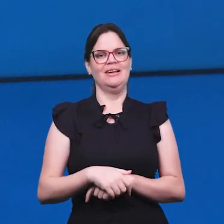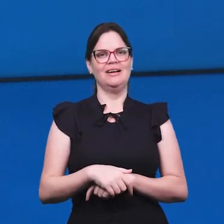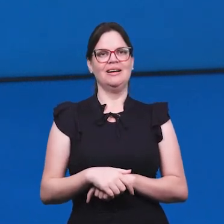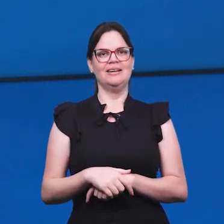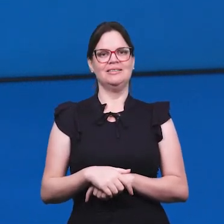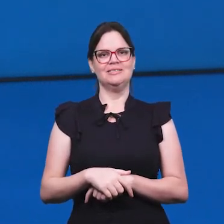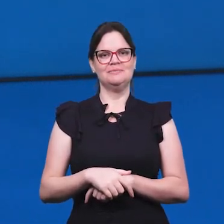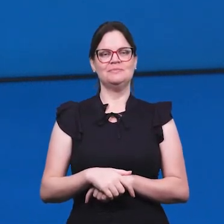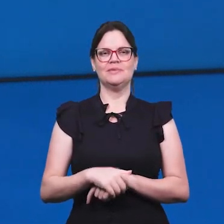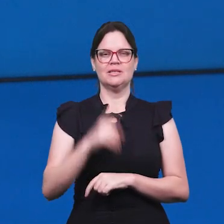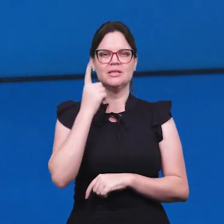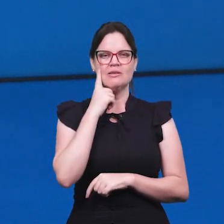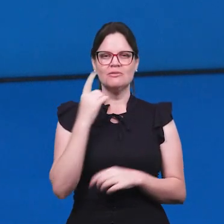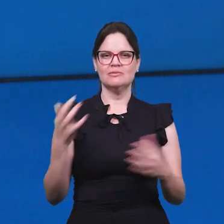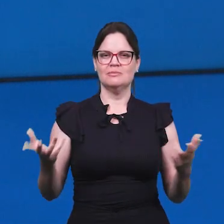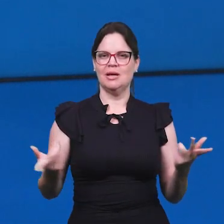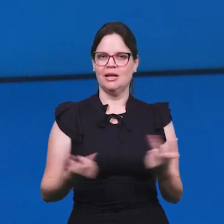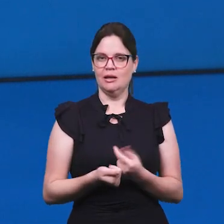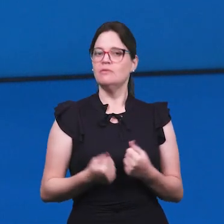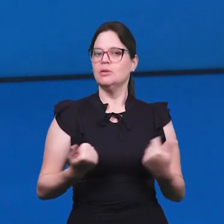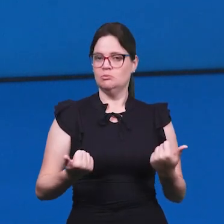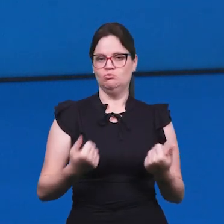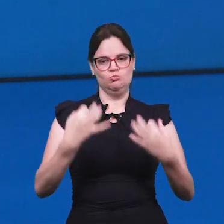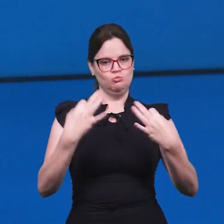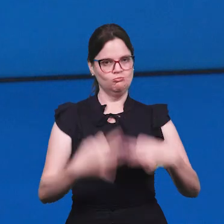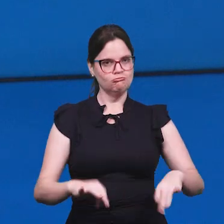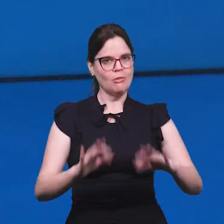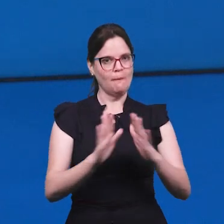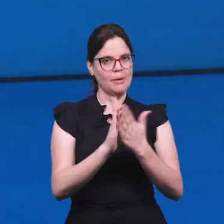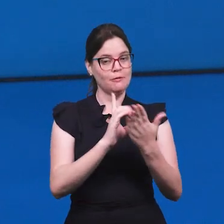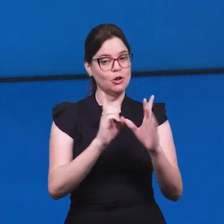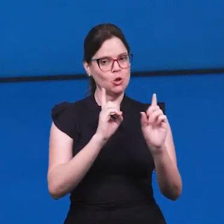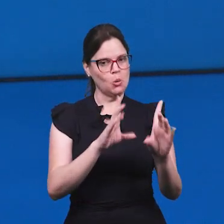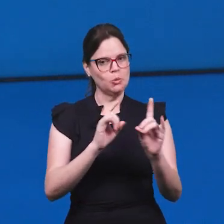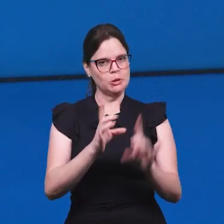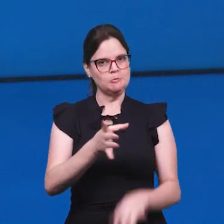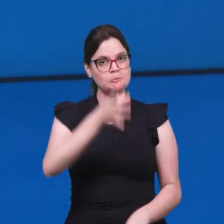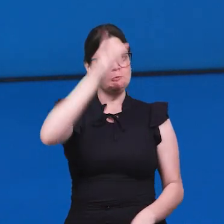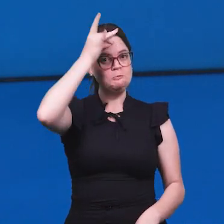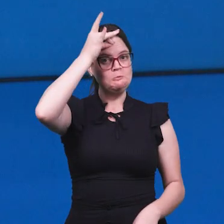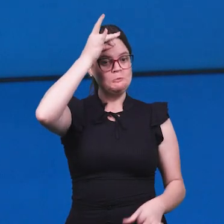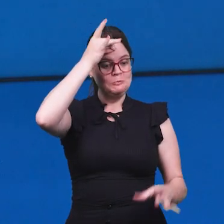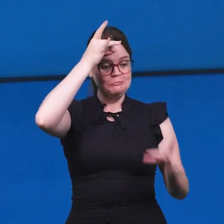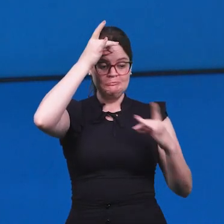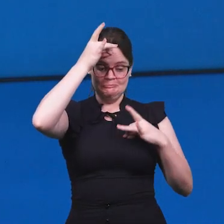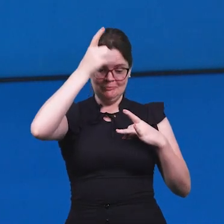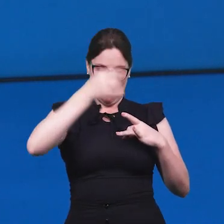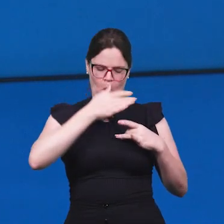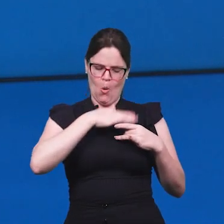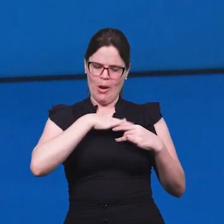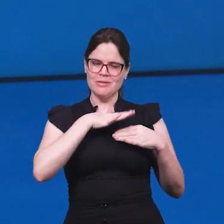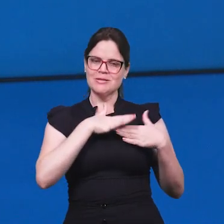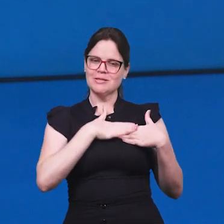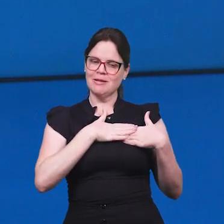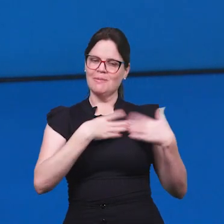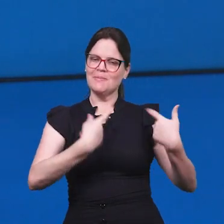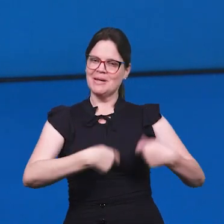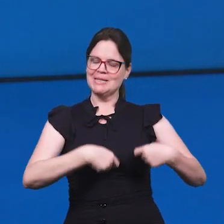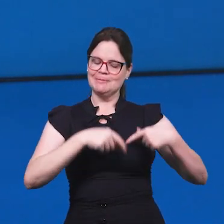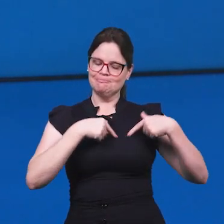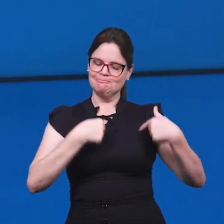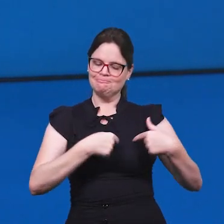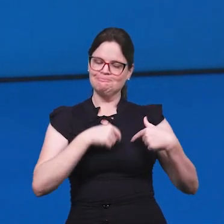maravilha, né? O lugar de guardar a palavra é realmente no coração, e você pôs exatamente a sua mãozinha no coração para mostrar